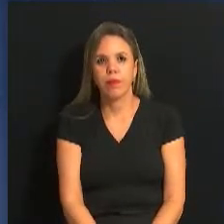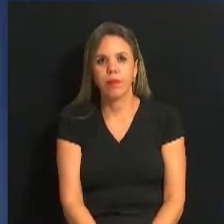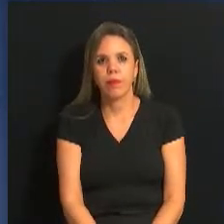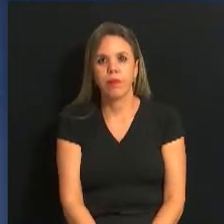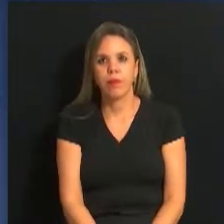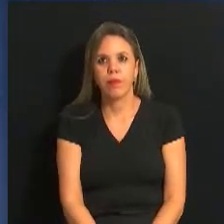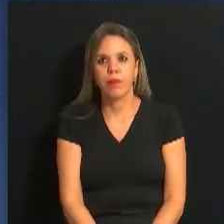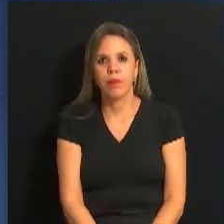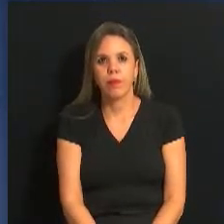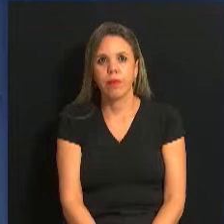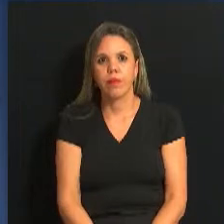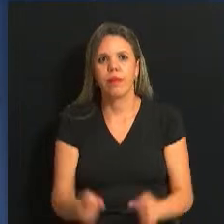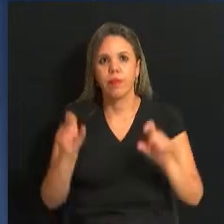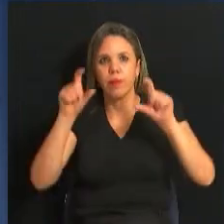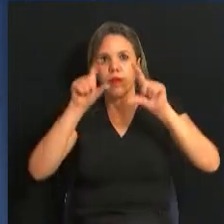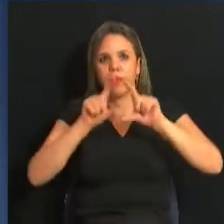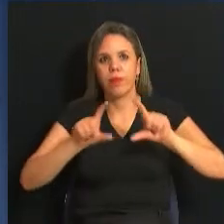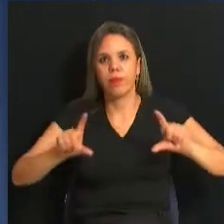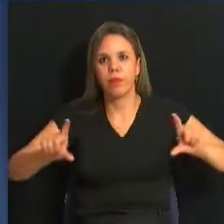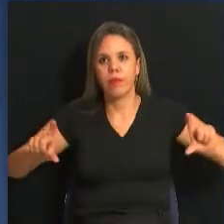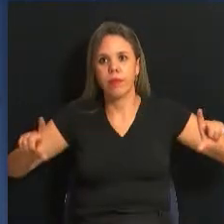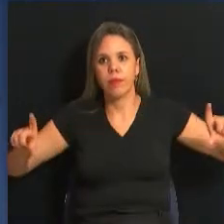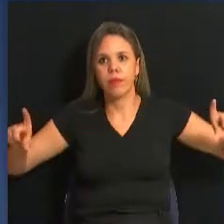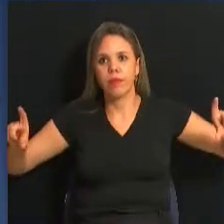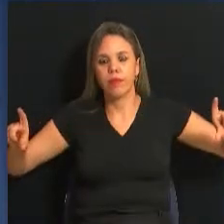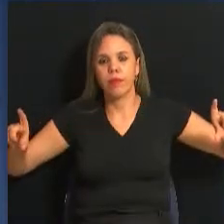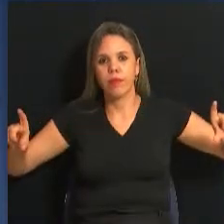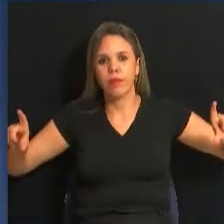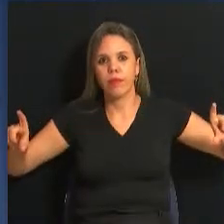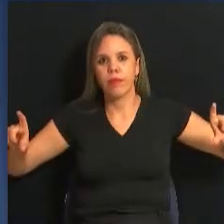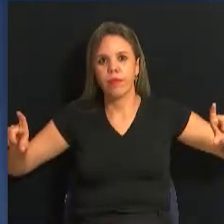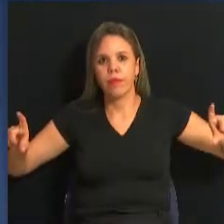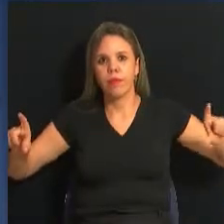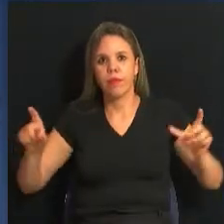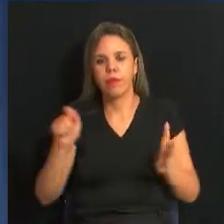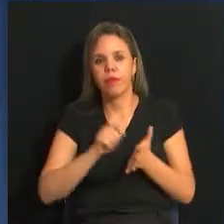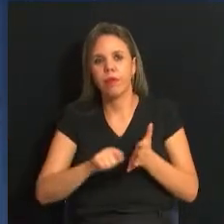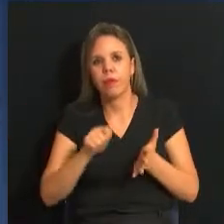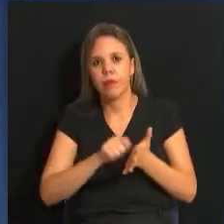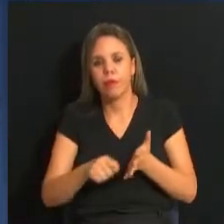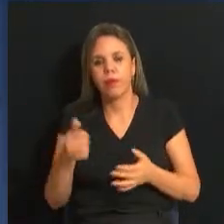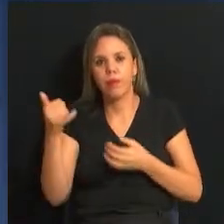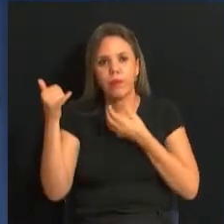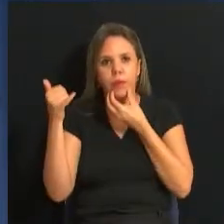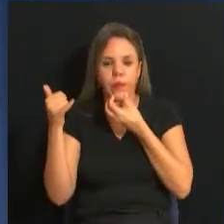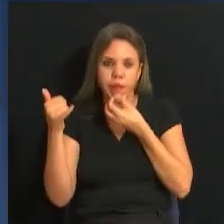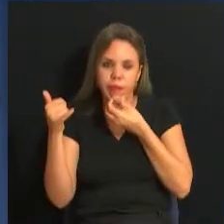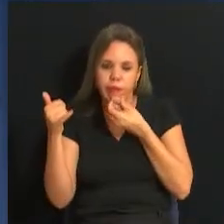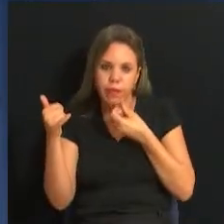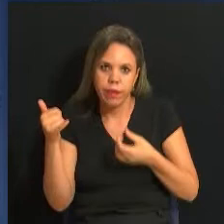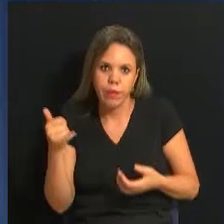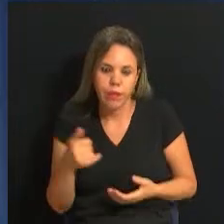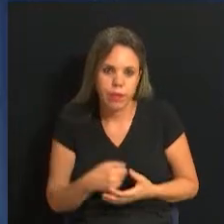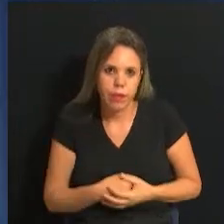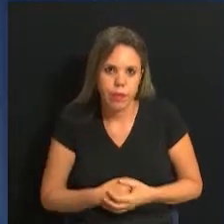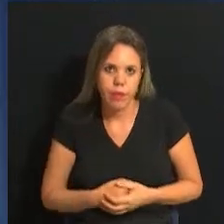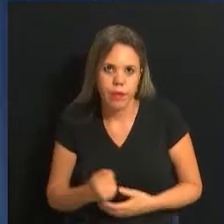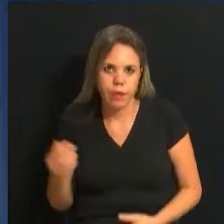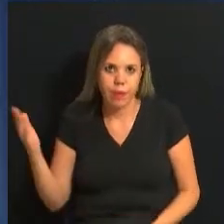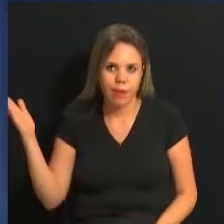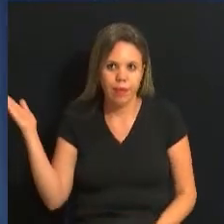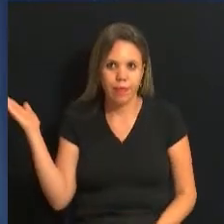978293776. O número está aqui embaixo da sua tela. Vou repetir para dar tempo de você anotar aí no seu celular ou em um papel. 19 é o